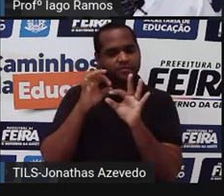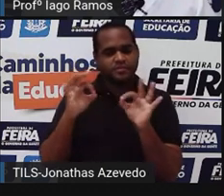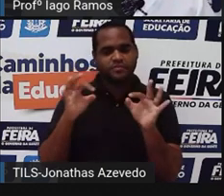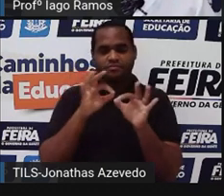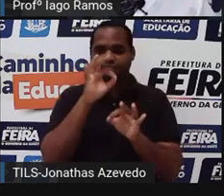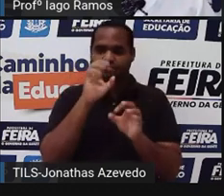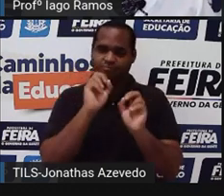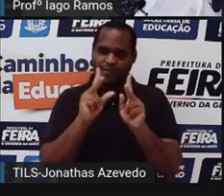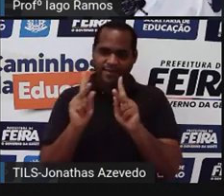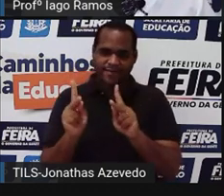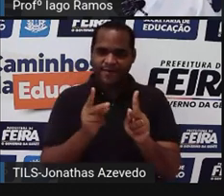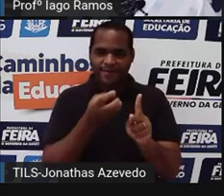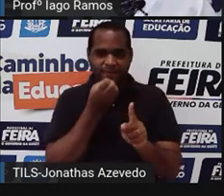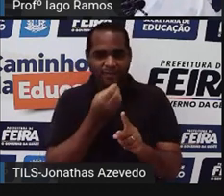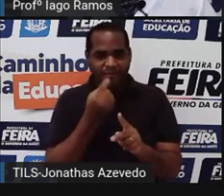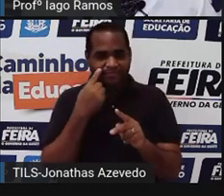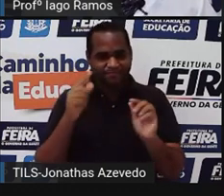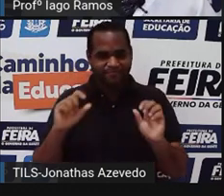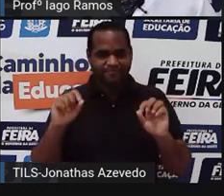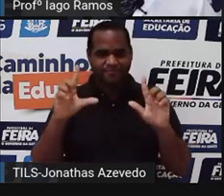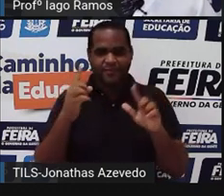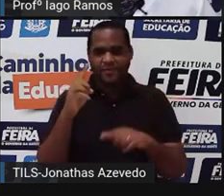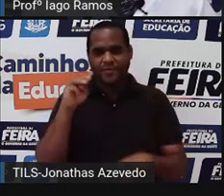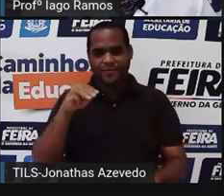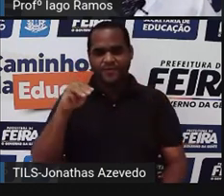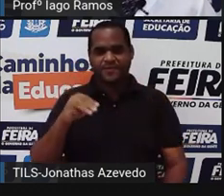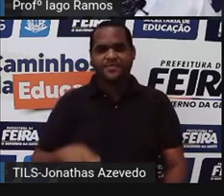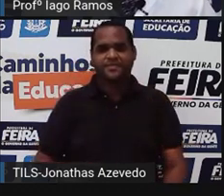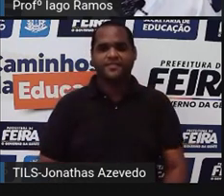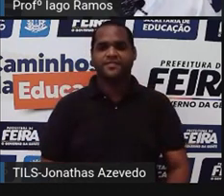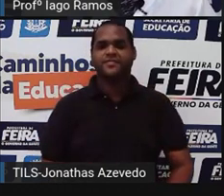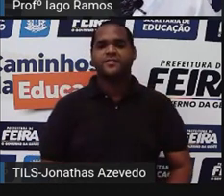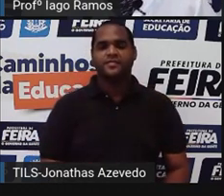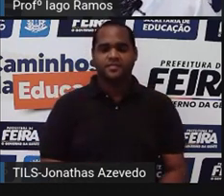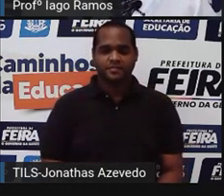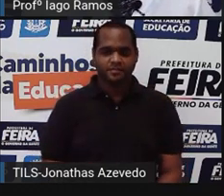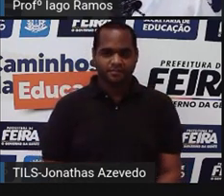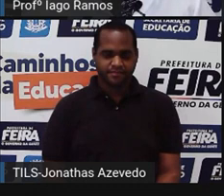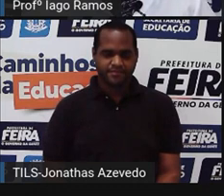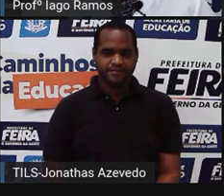Vamos lá? Próxima tela, um minuto.